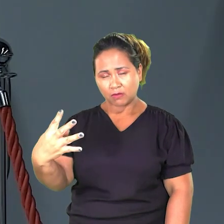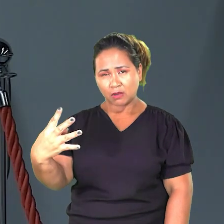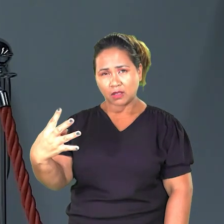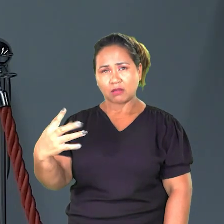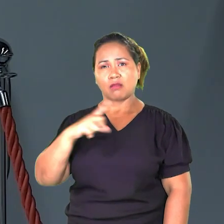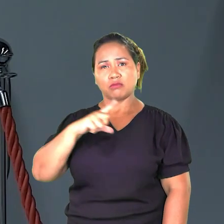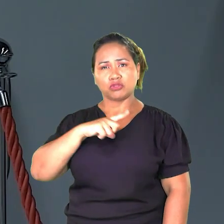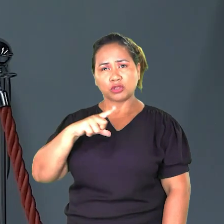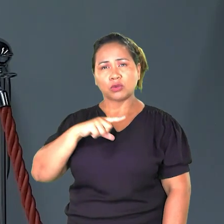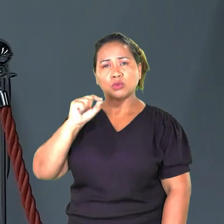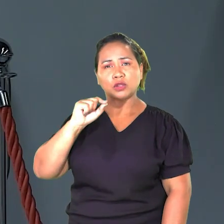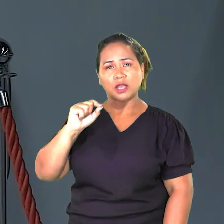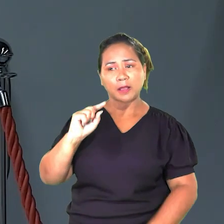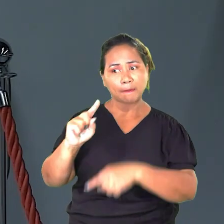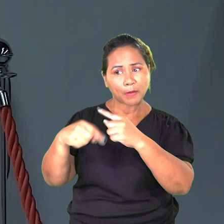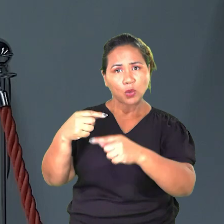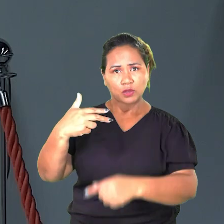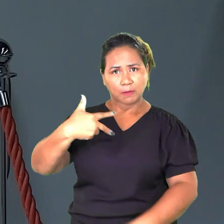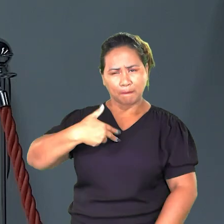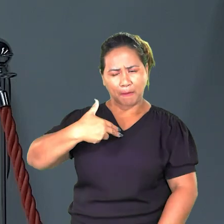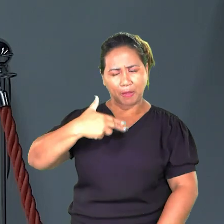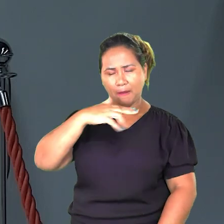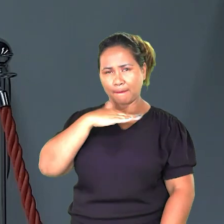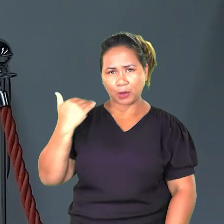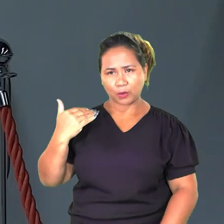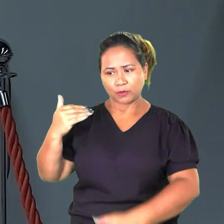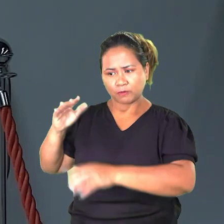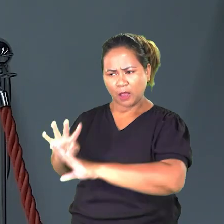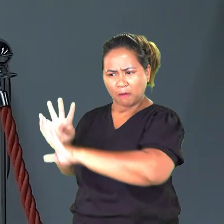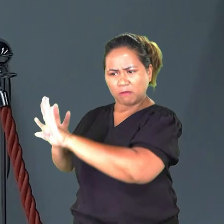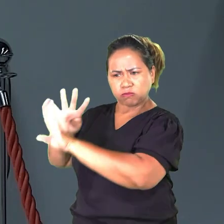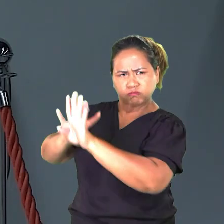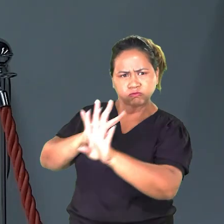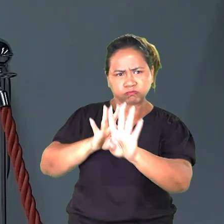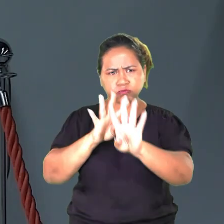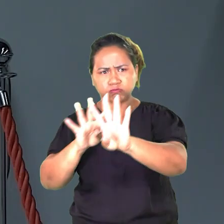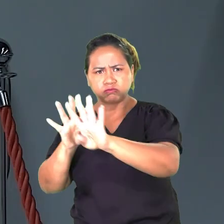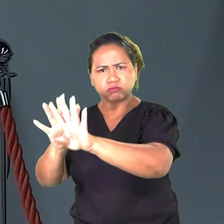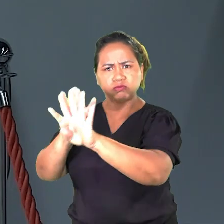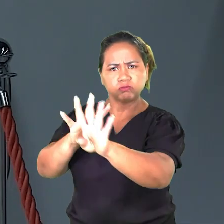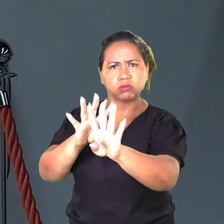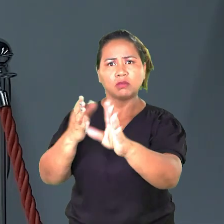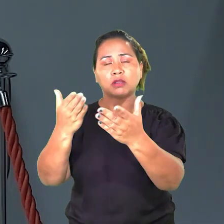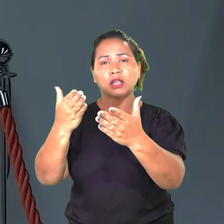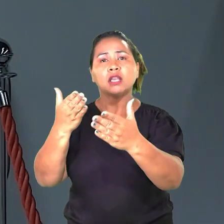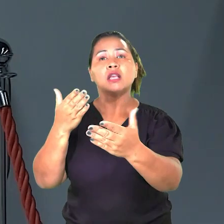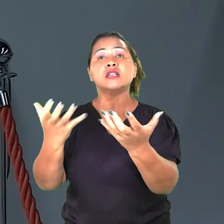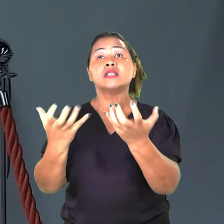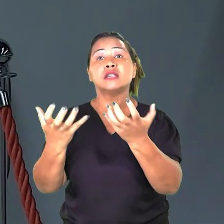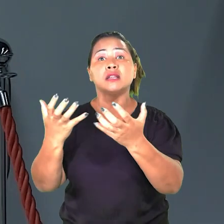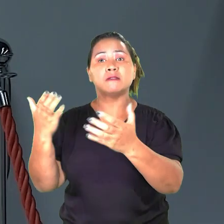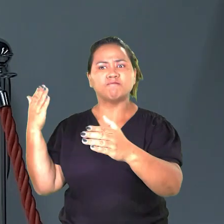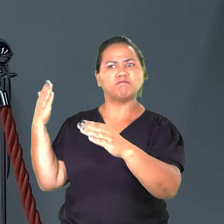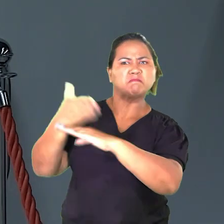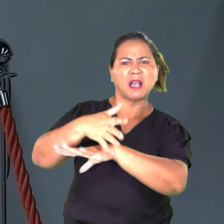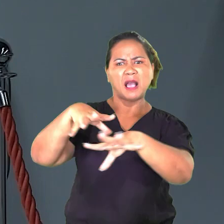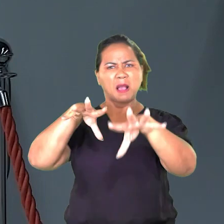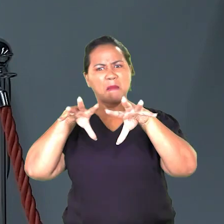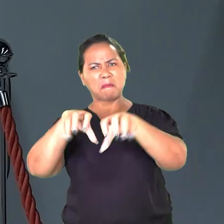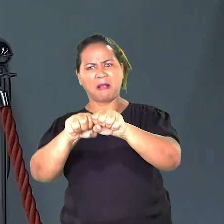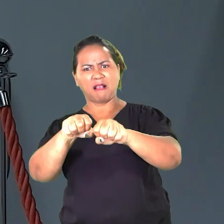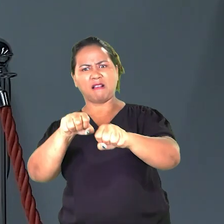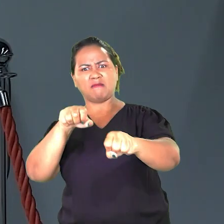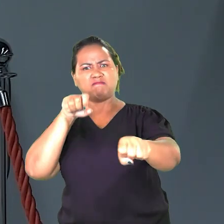1954, uma multidão, insuflada por palavras de ordem de políticos getulistas, se aglutinou no Largo de São